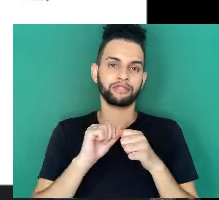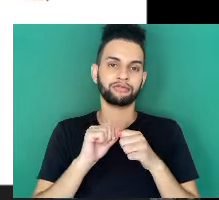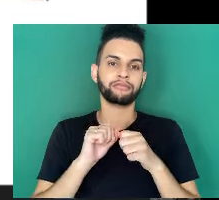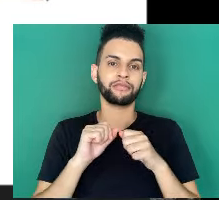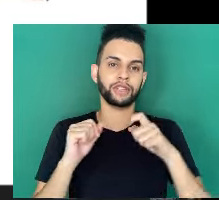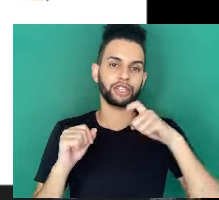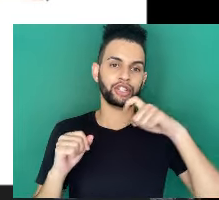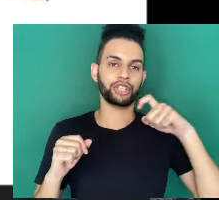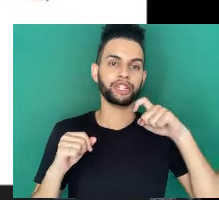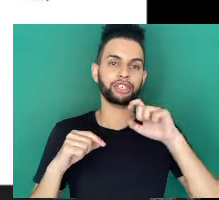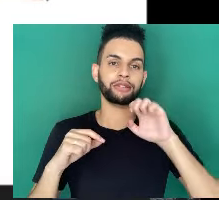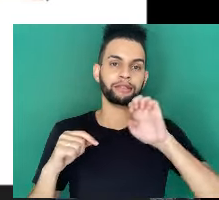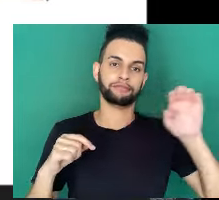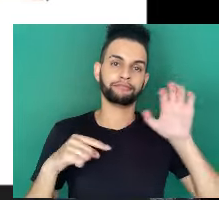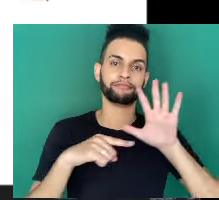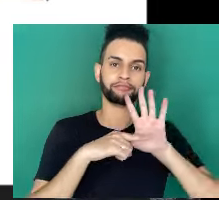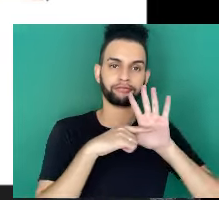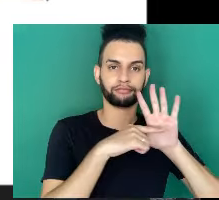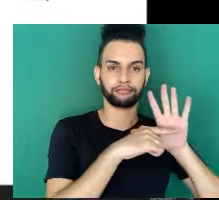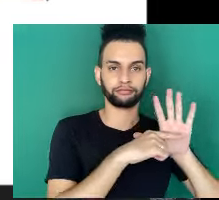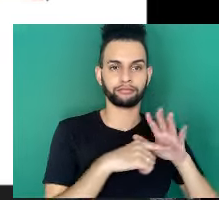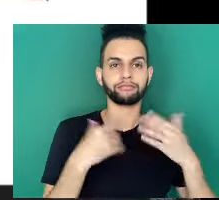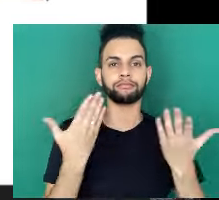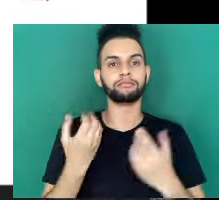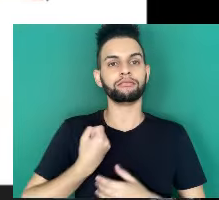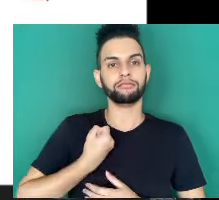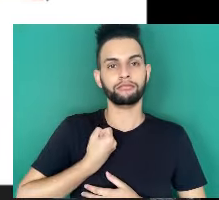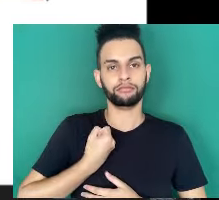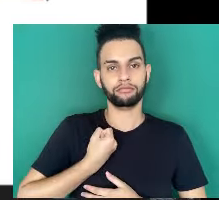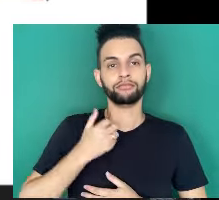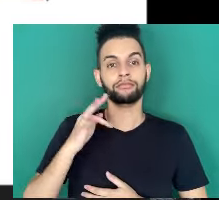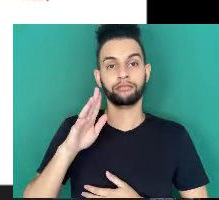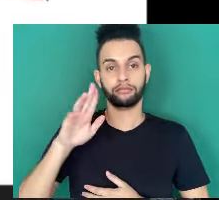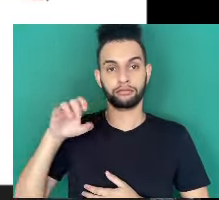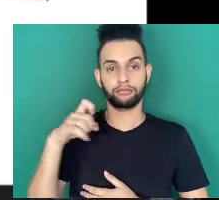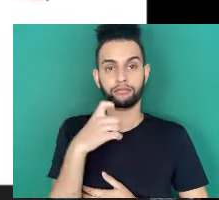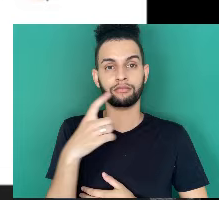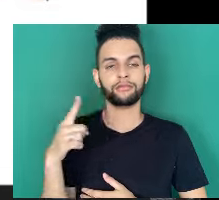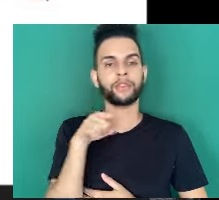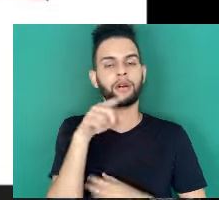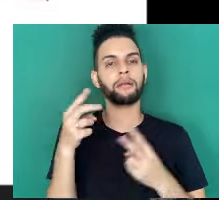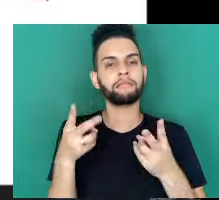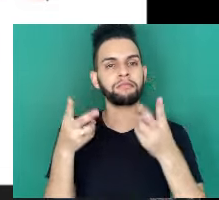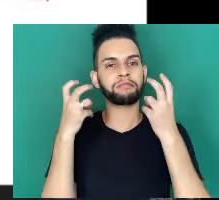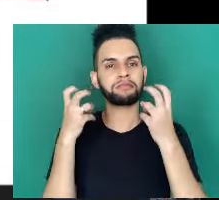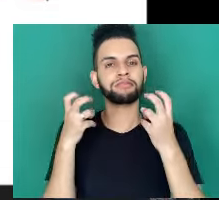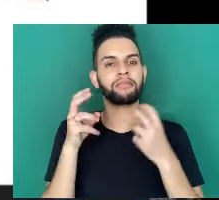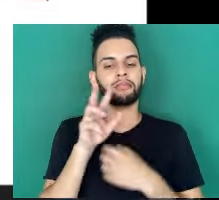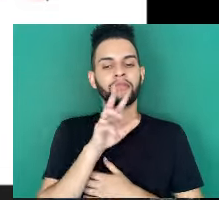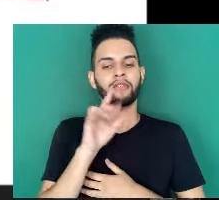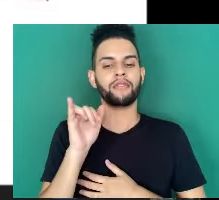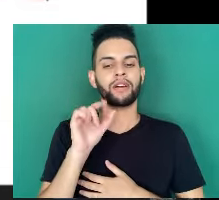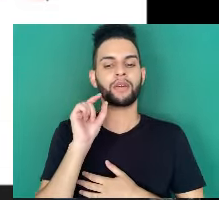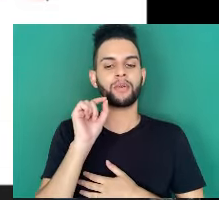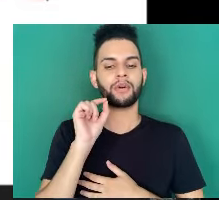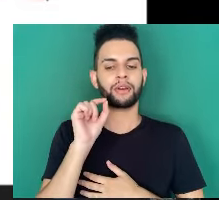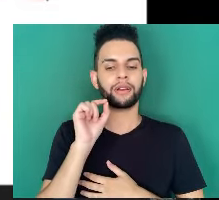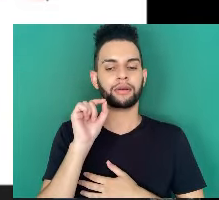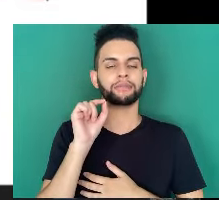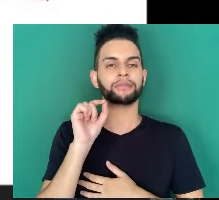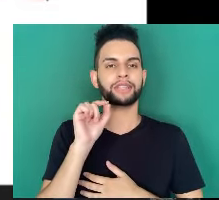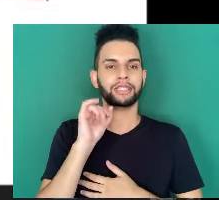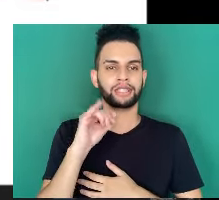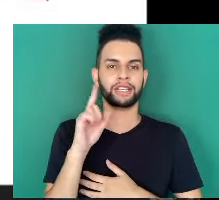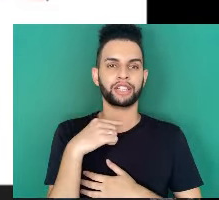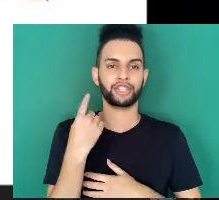né? Bom, e aí o valor da função, né, você vai vendo aqui que ele vai, conforme